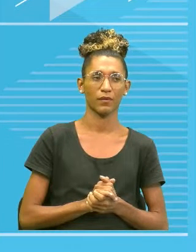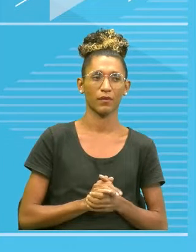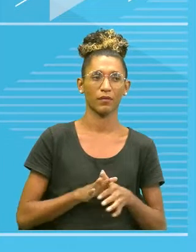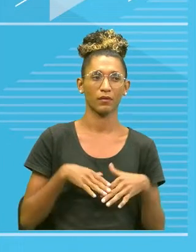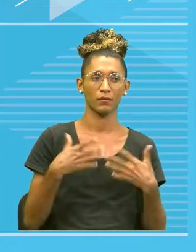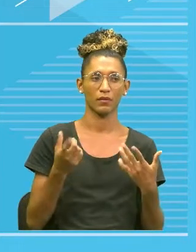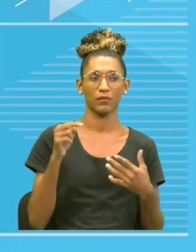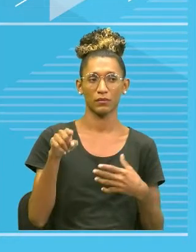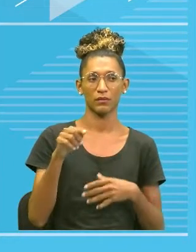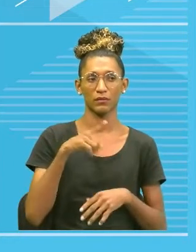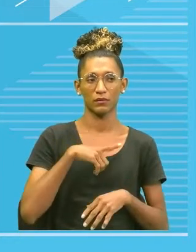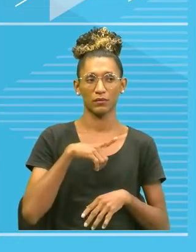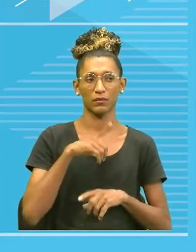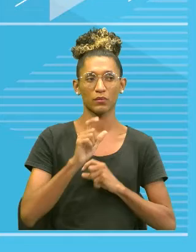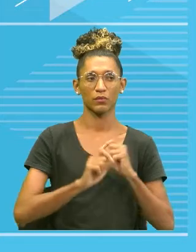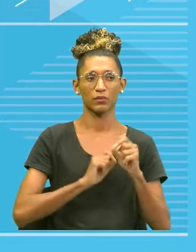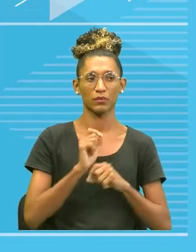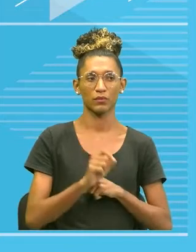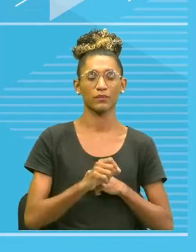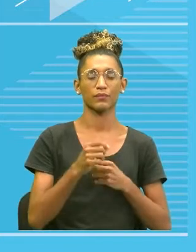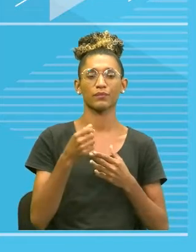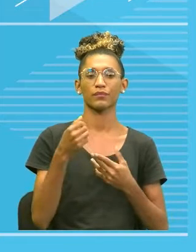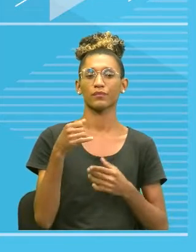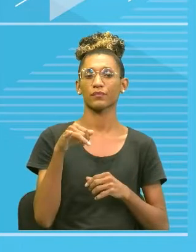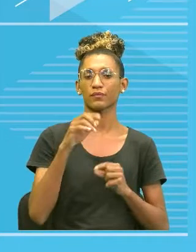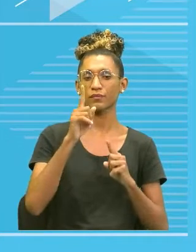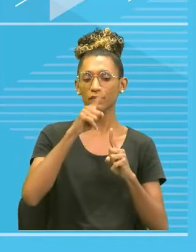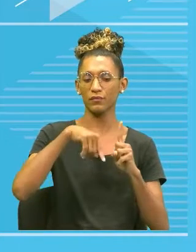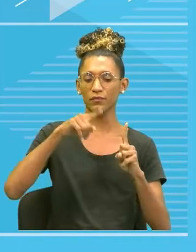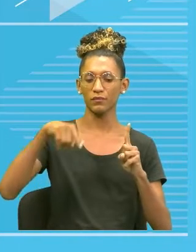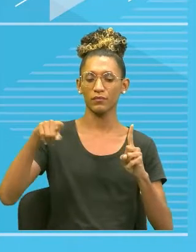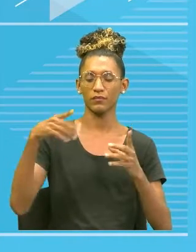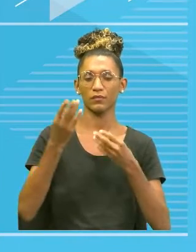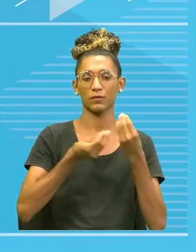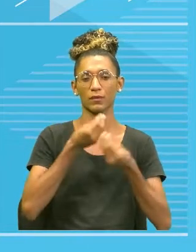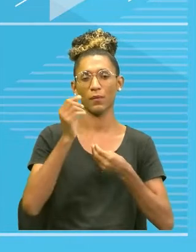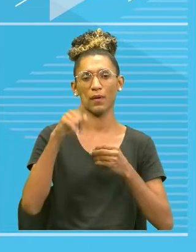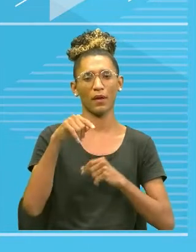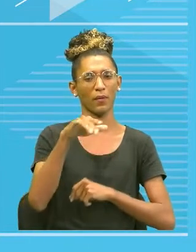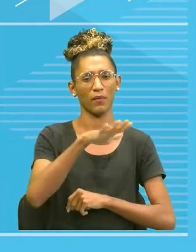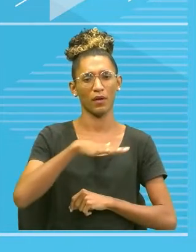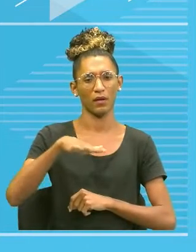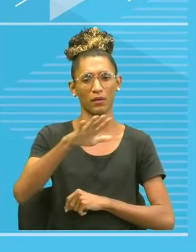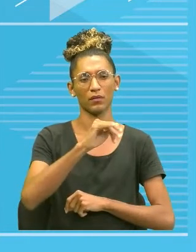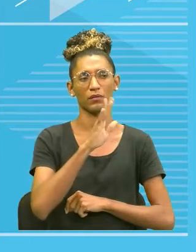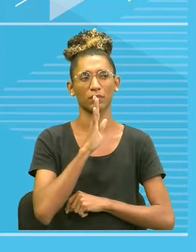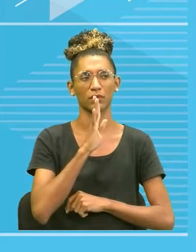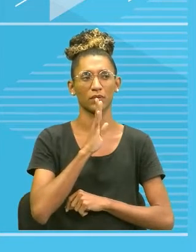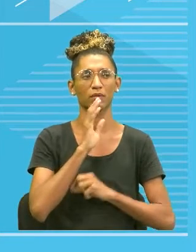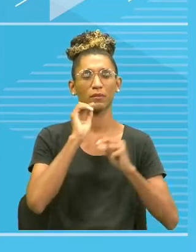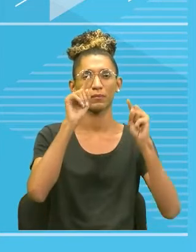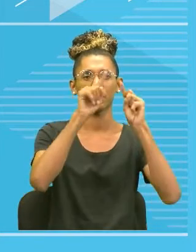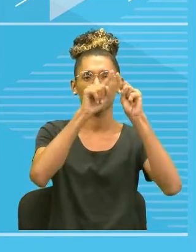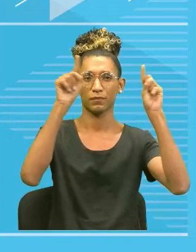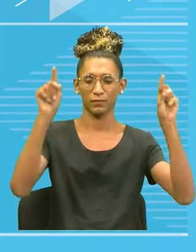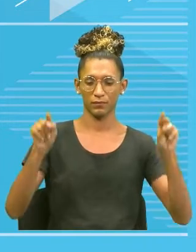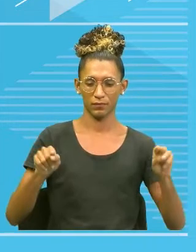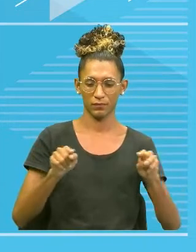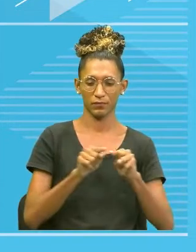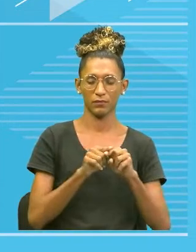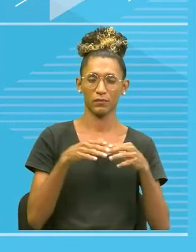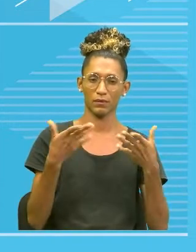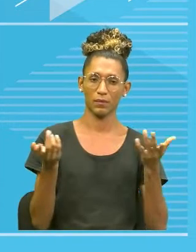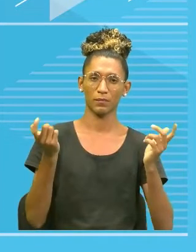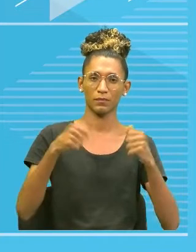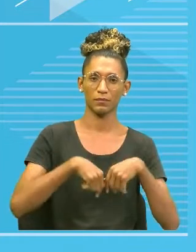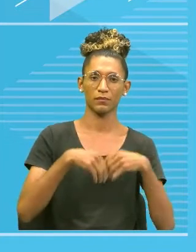E aí você tem, quando você fala desse gráfico, você tem uma área extremamente conhecida, né? Que é a área de um quadrilátero. Então, eu posso